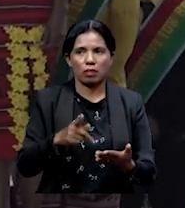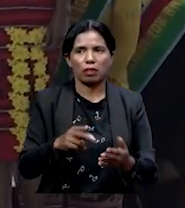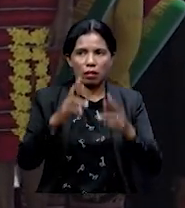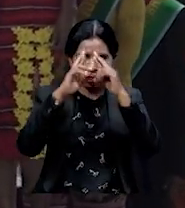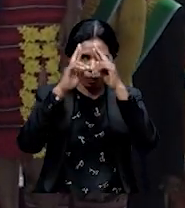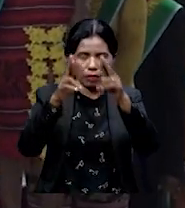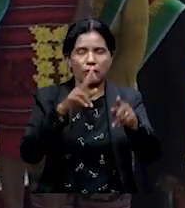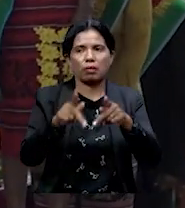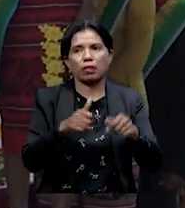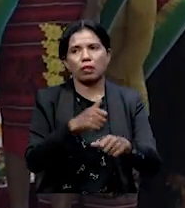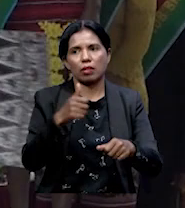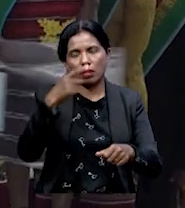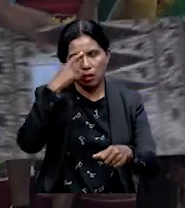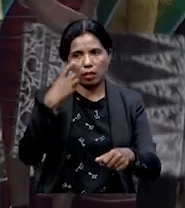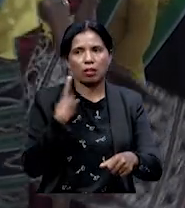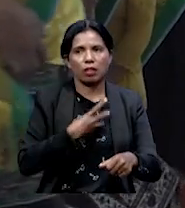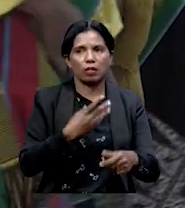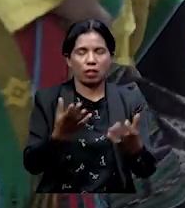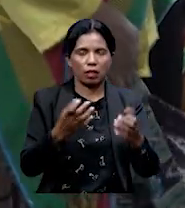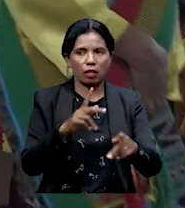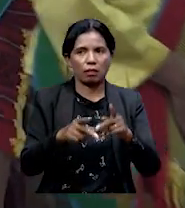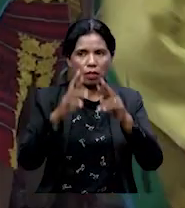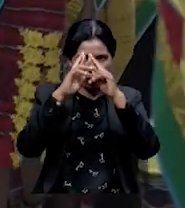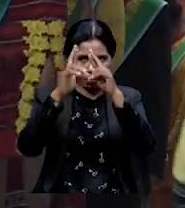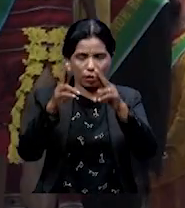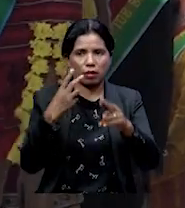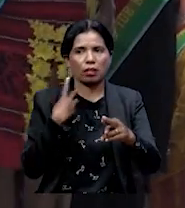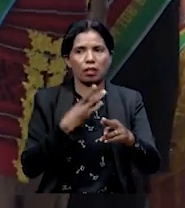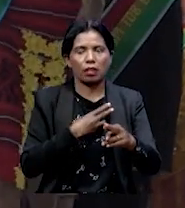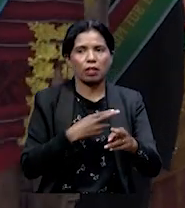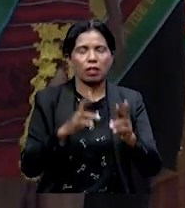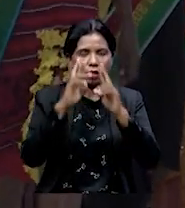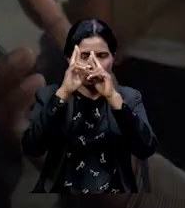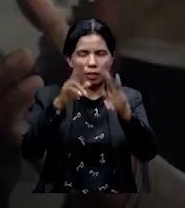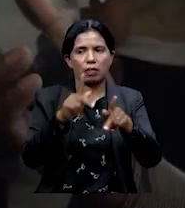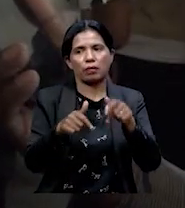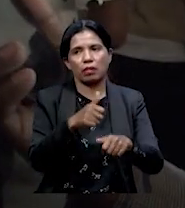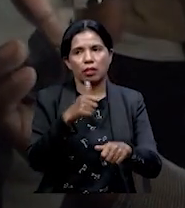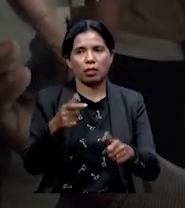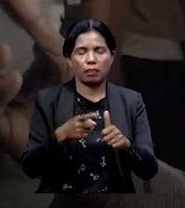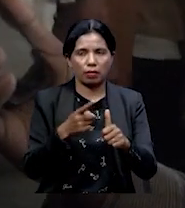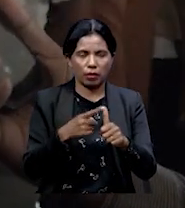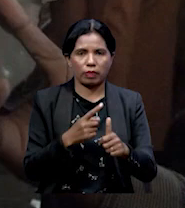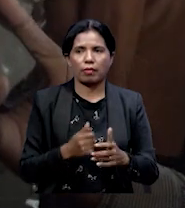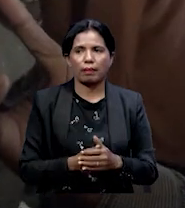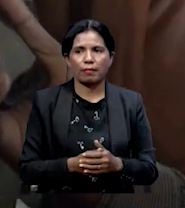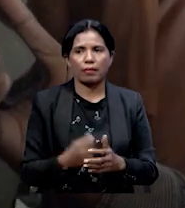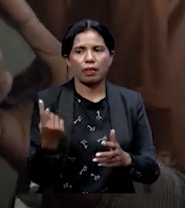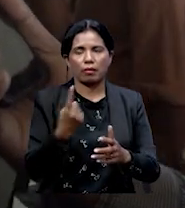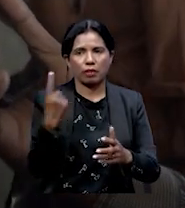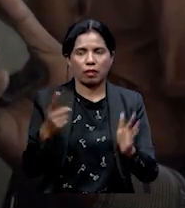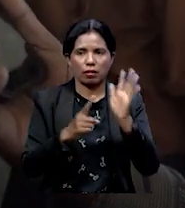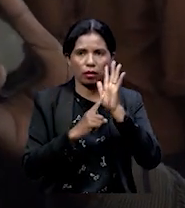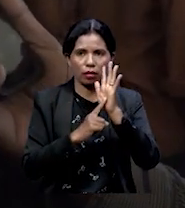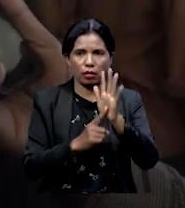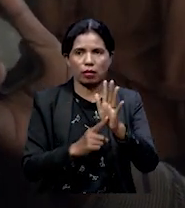selo, também quando está cada ema respeita, ita tem que ser respeito o lucro ema selo. Né primeiro, segundo, sempre a tudo que está